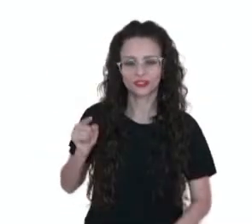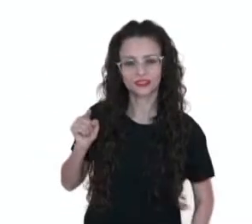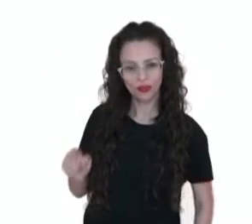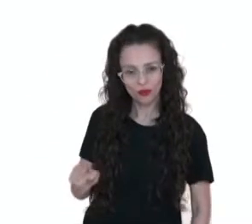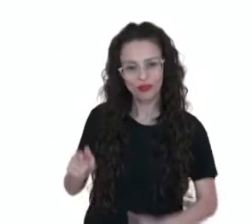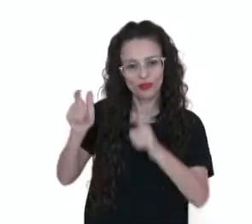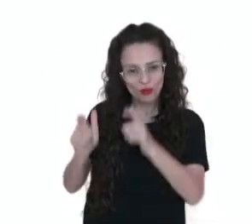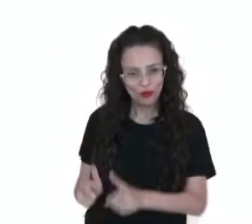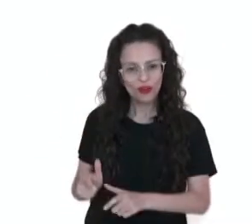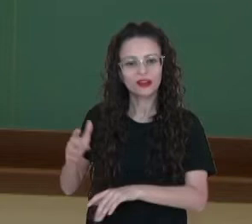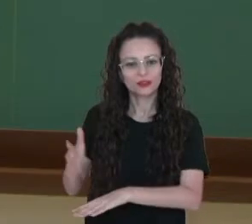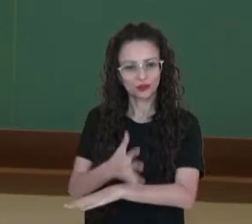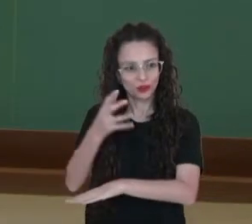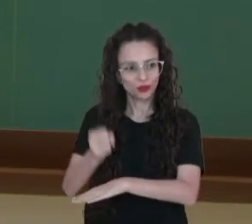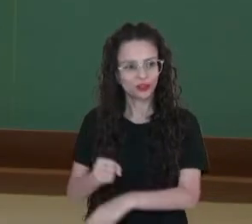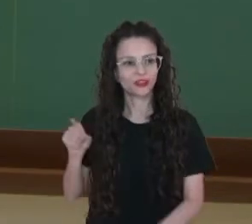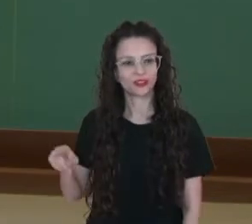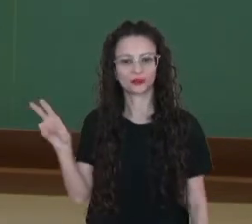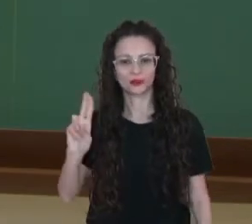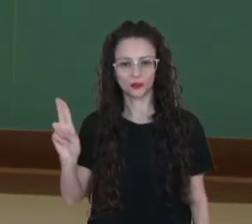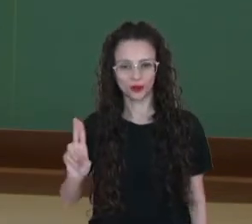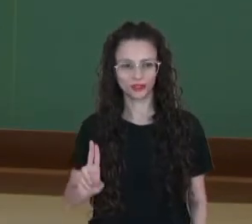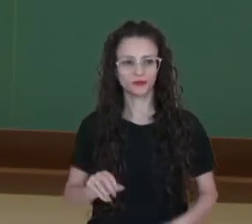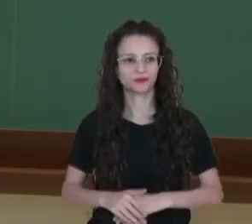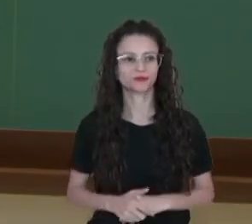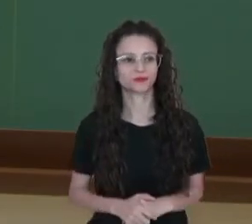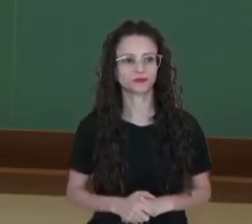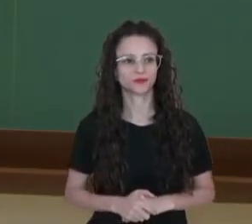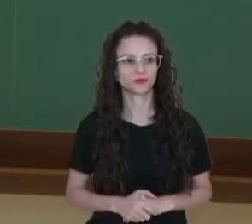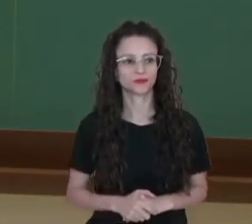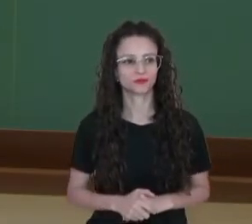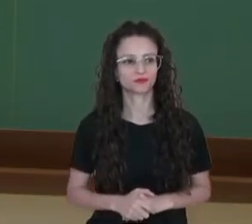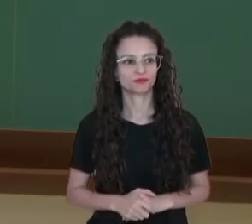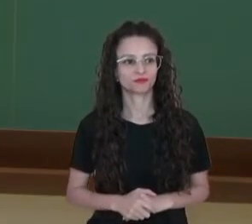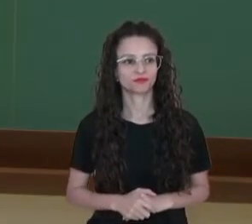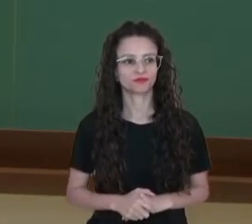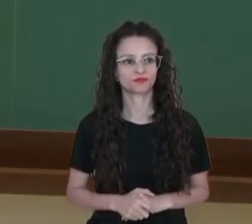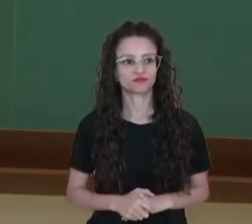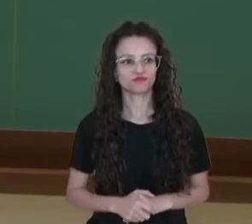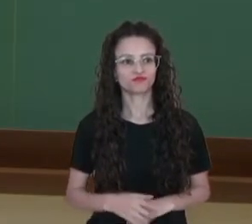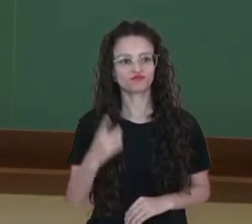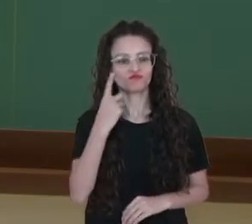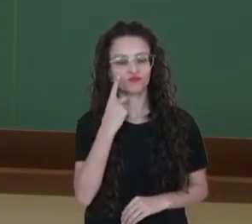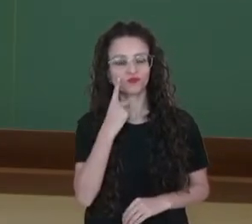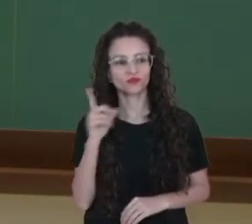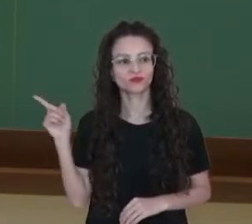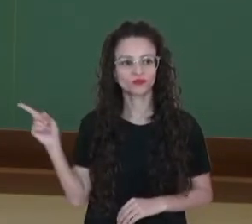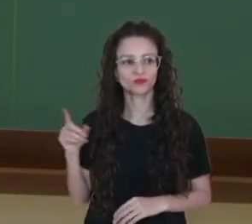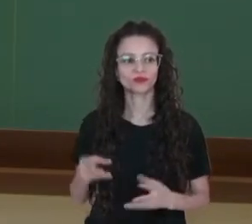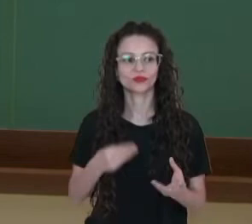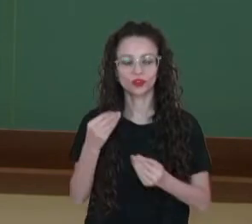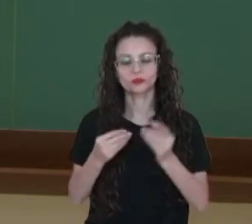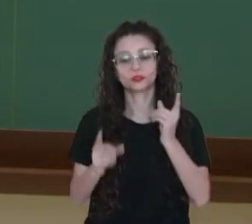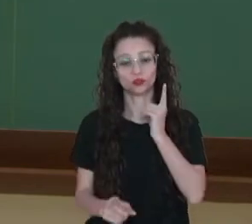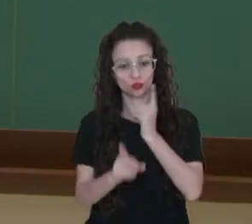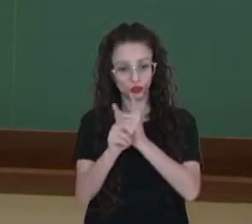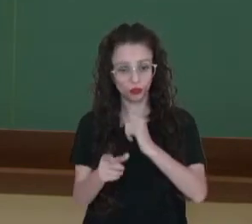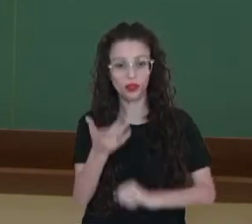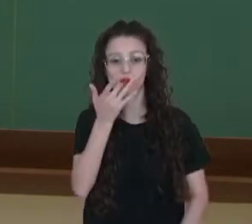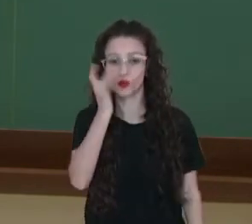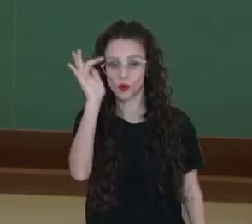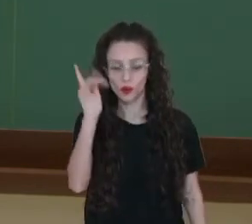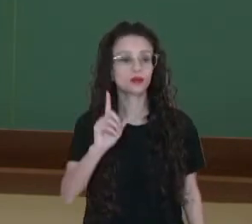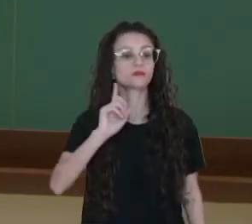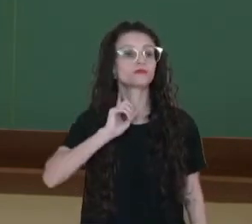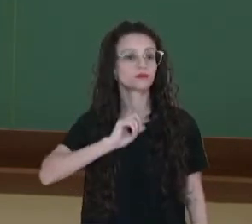de Sacramento no Uruguai, tá? E veja, então, ó, com a descoberta do ouro nas